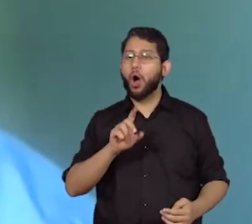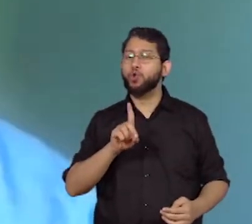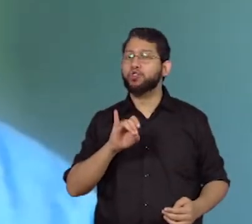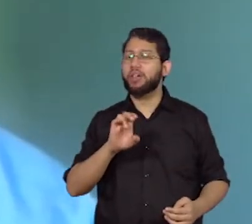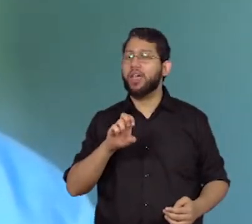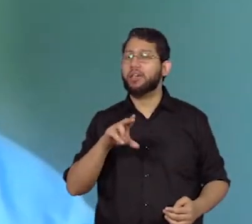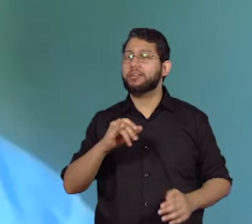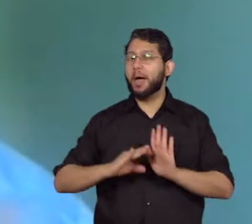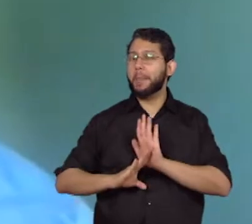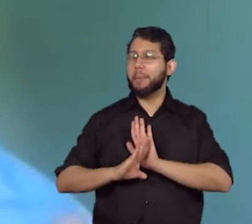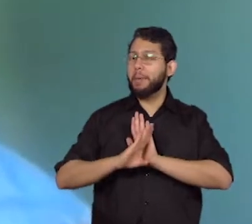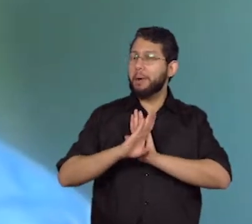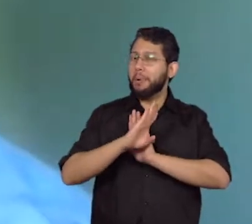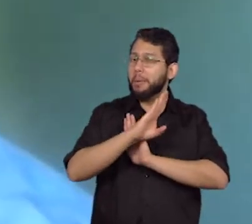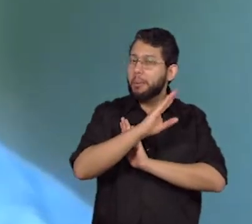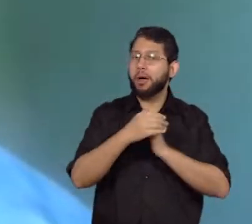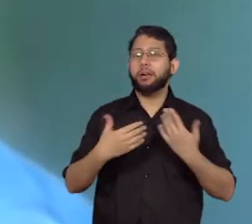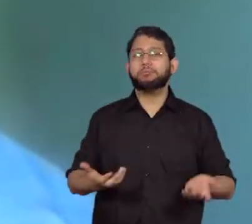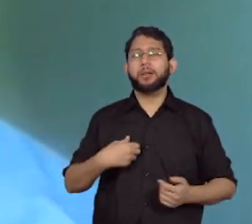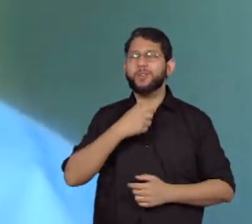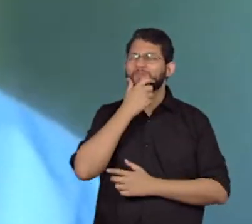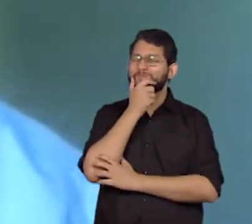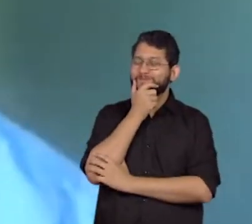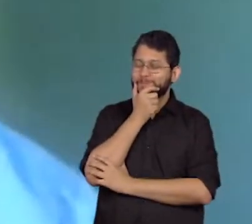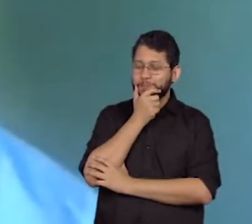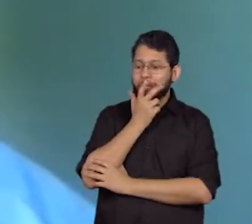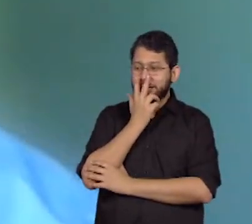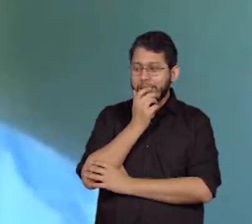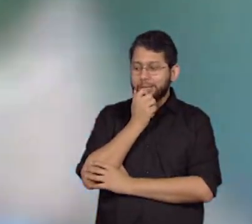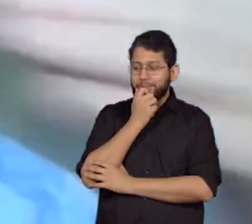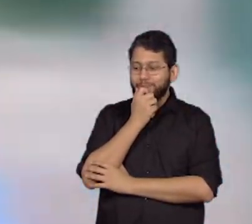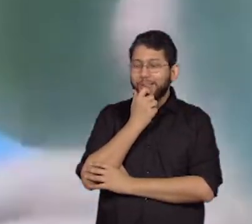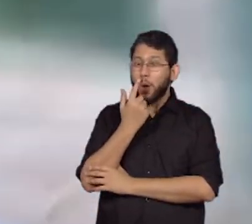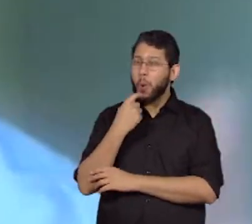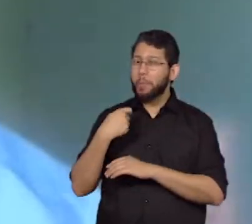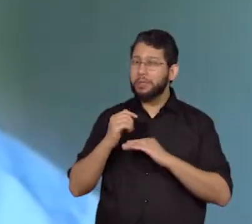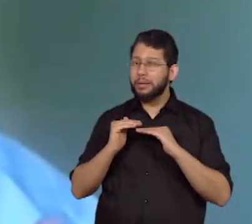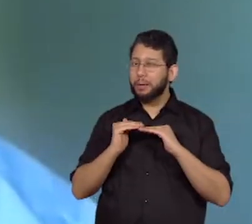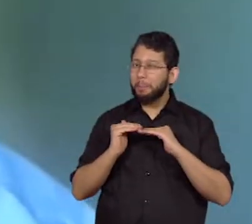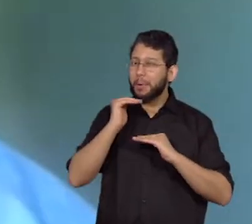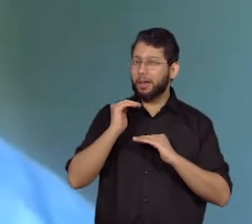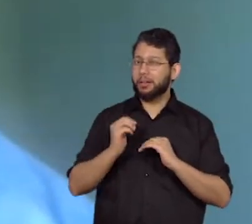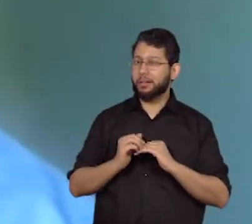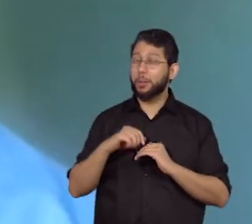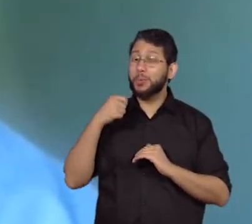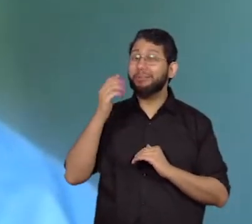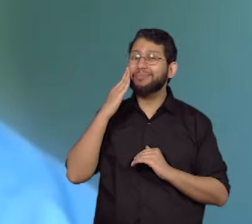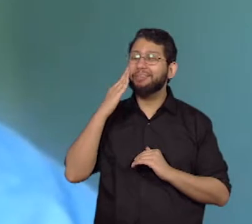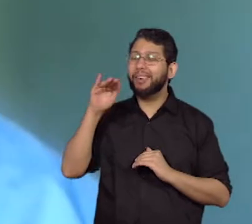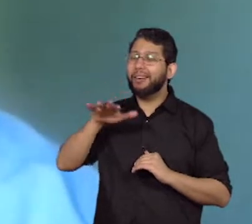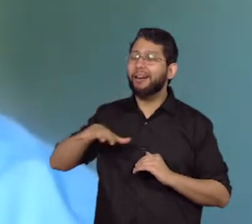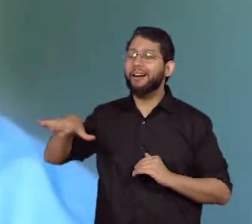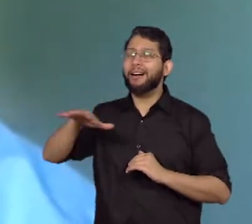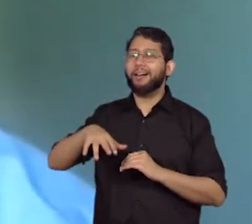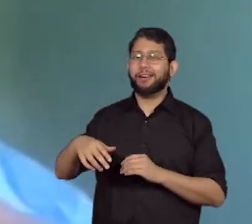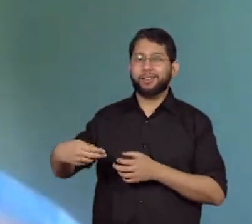Sentei com eles e disse assim, olha, gente, eu acho que eu preciso ir além. Eu preciso entender melhor como funciona o